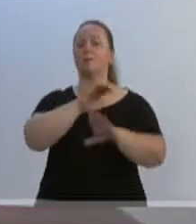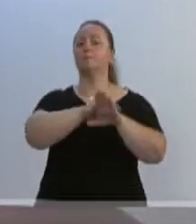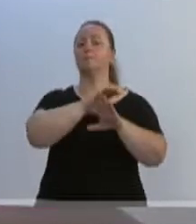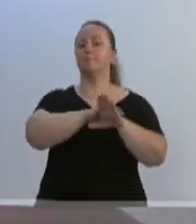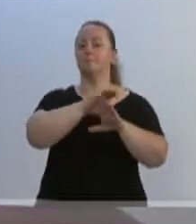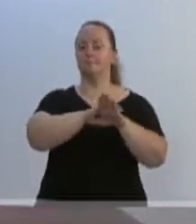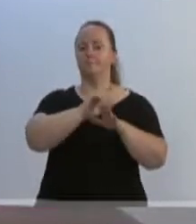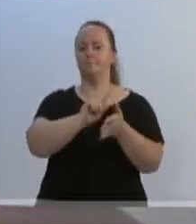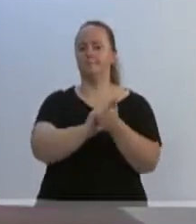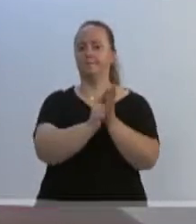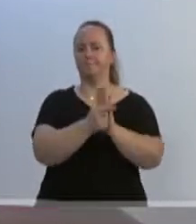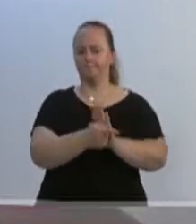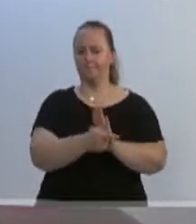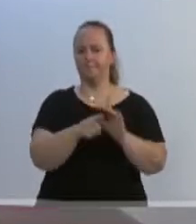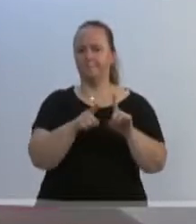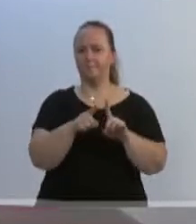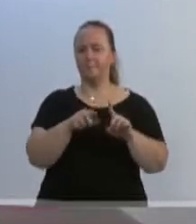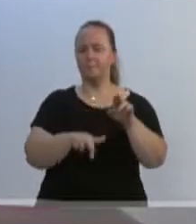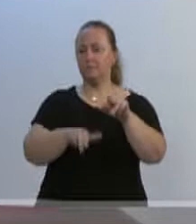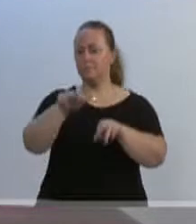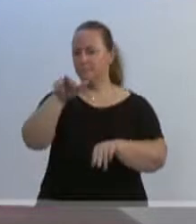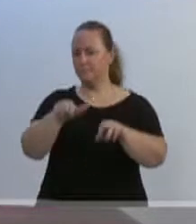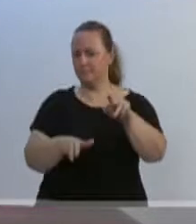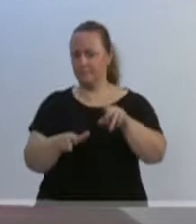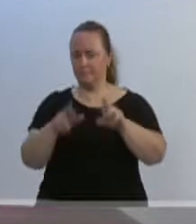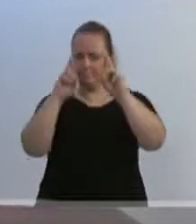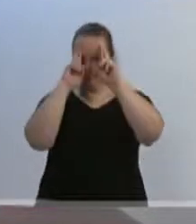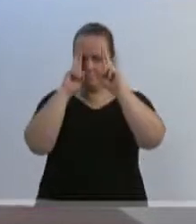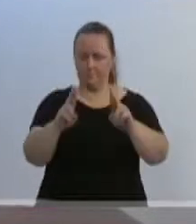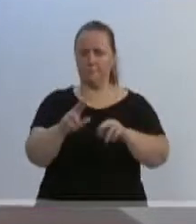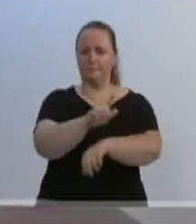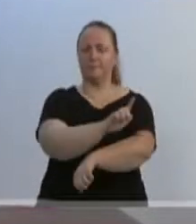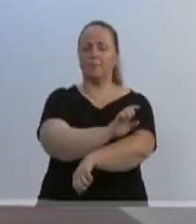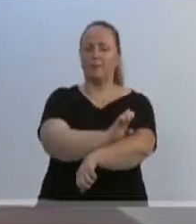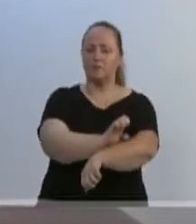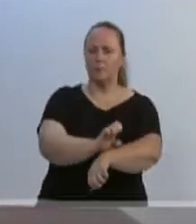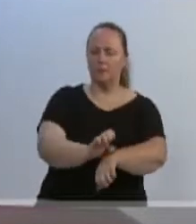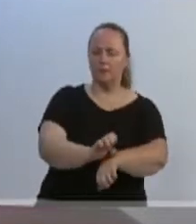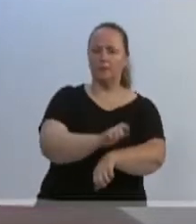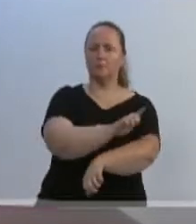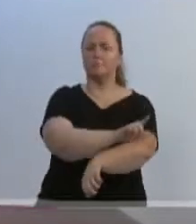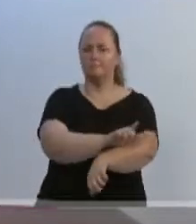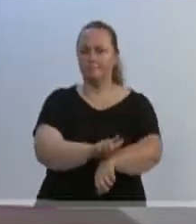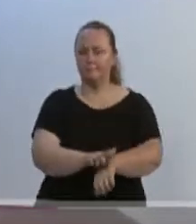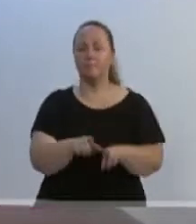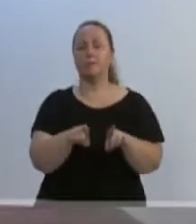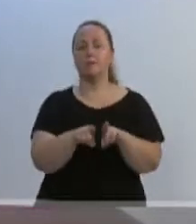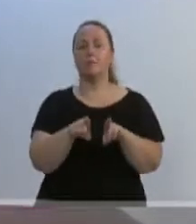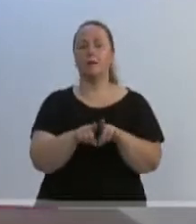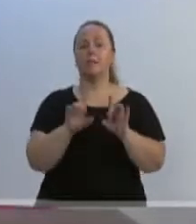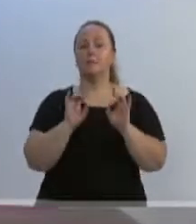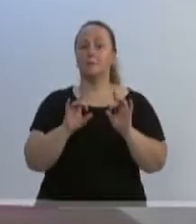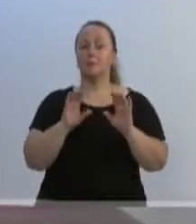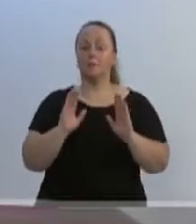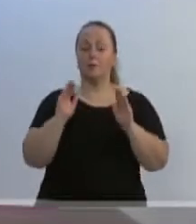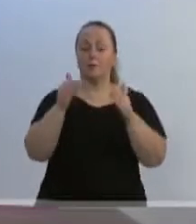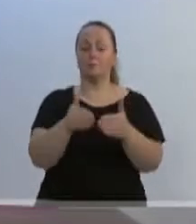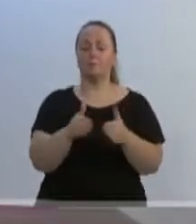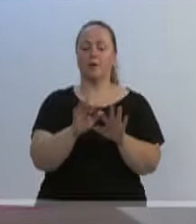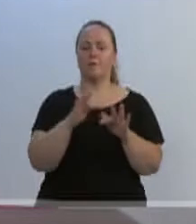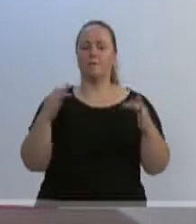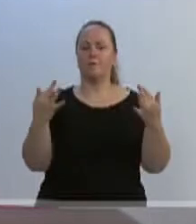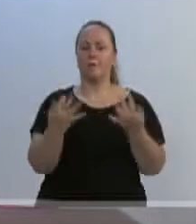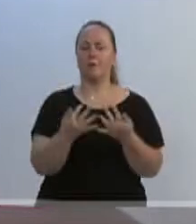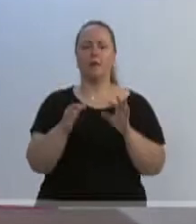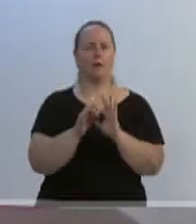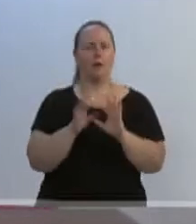de gênero, e sim diversidade, com respeito à educação ao próximo, e em especial à educação às famílias, independente dos